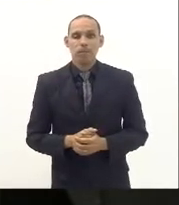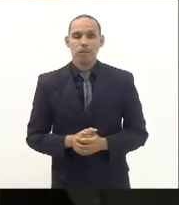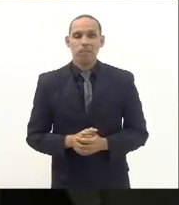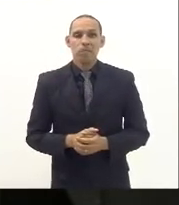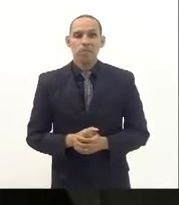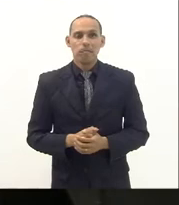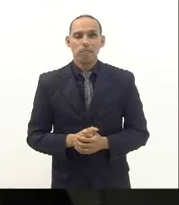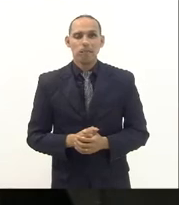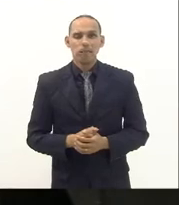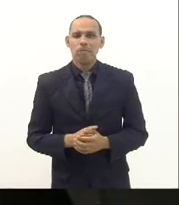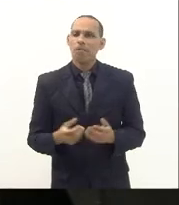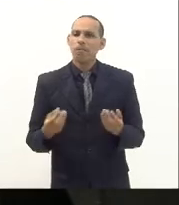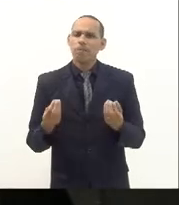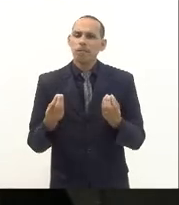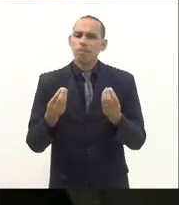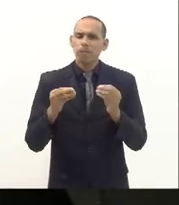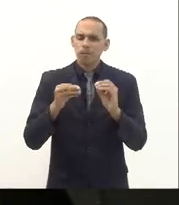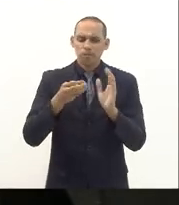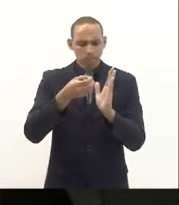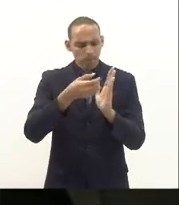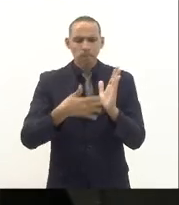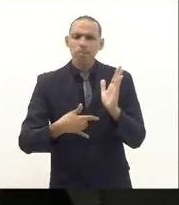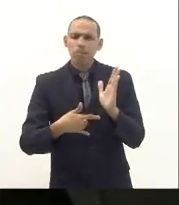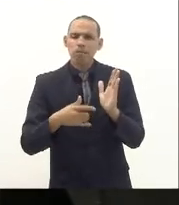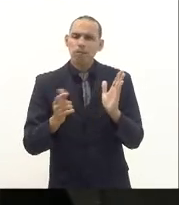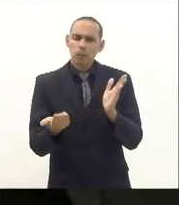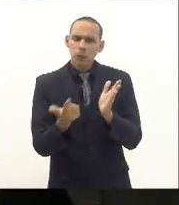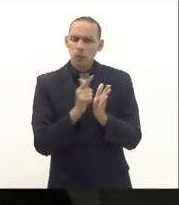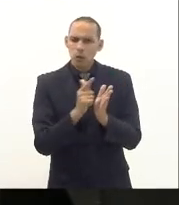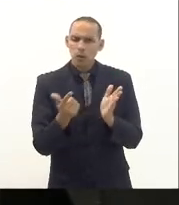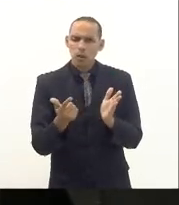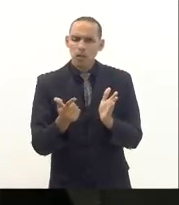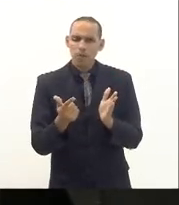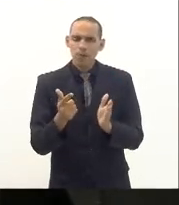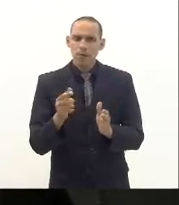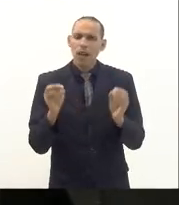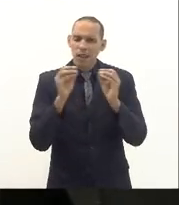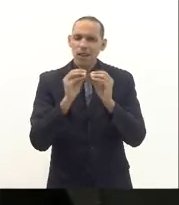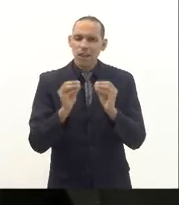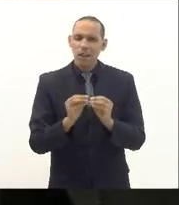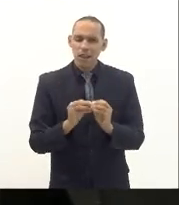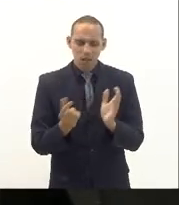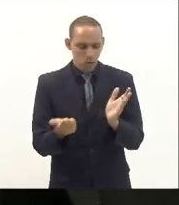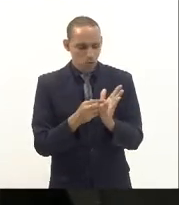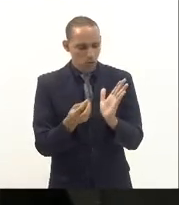saiu uma matéria Como sabe você vença no Jornal Extra